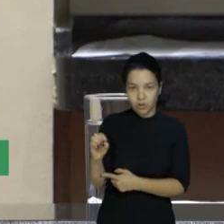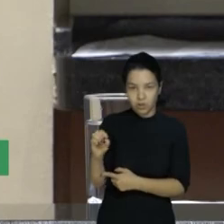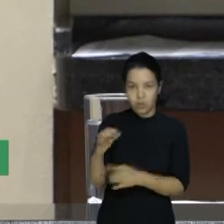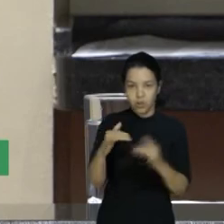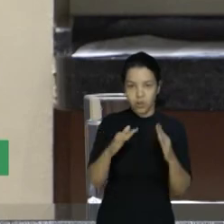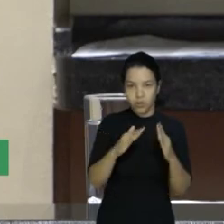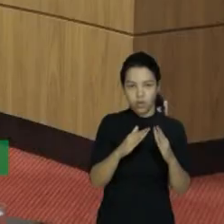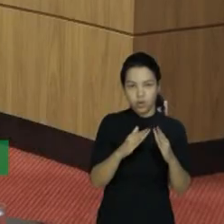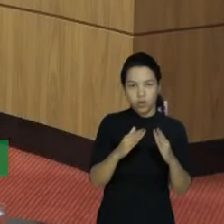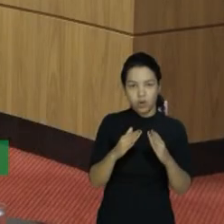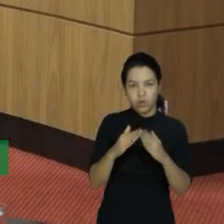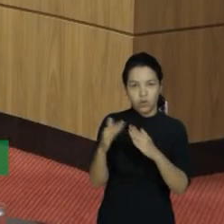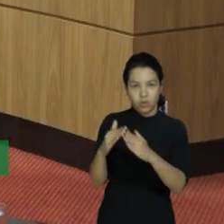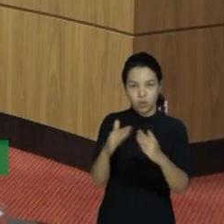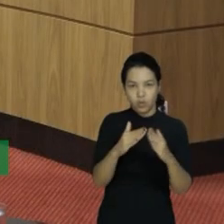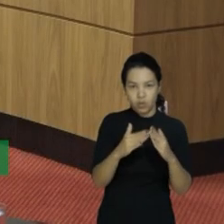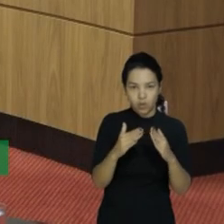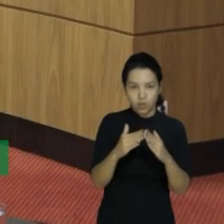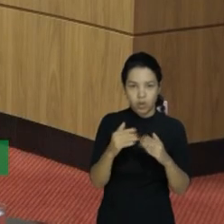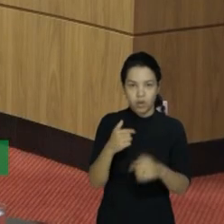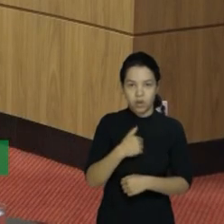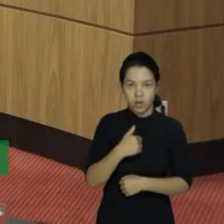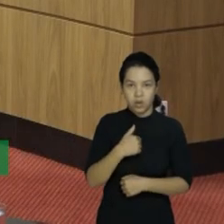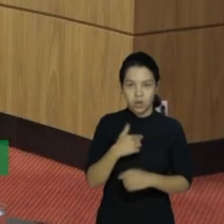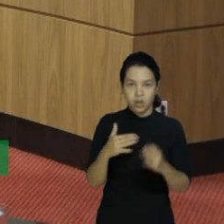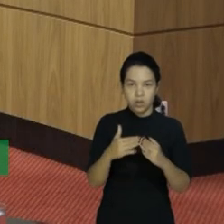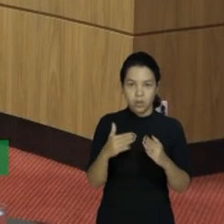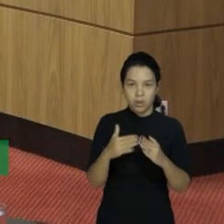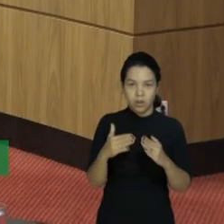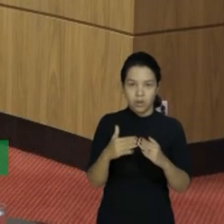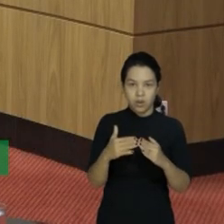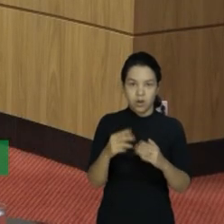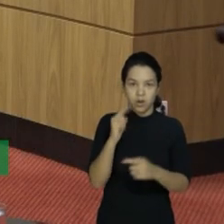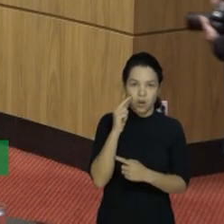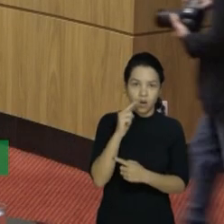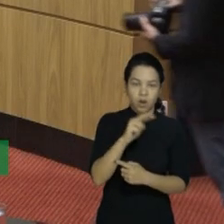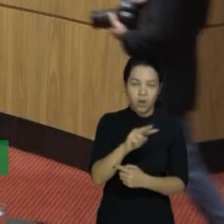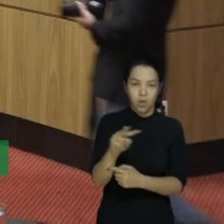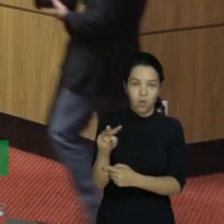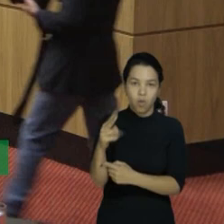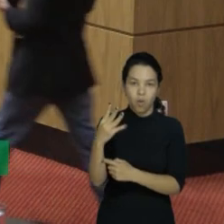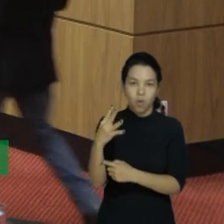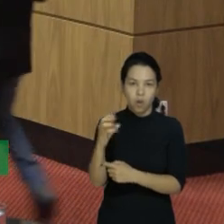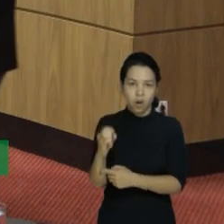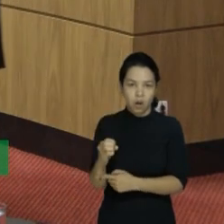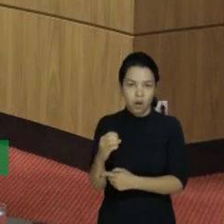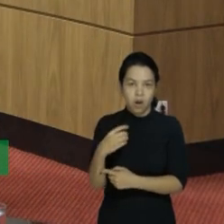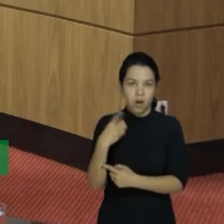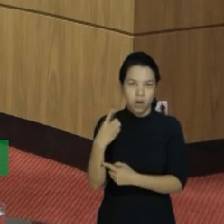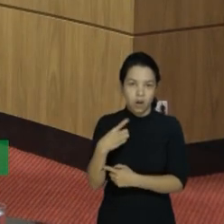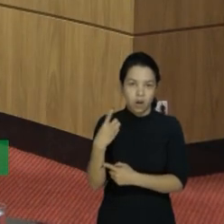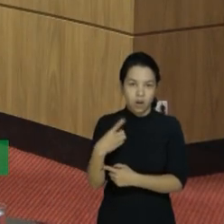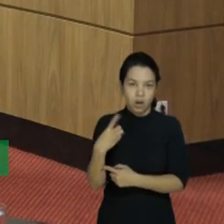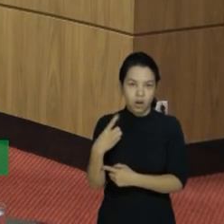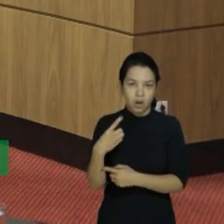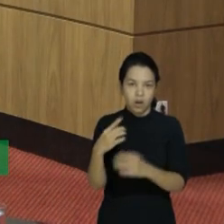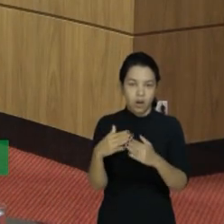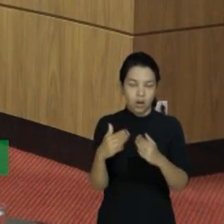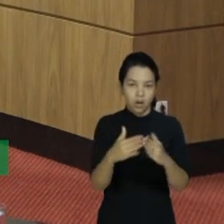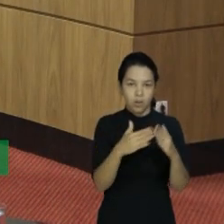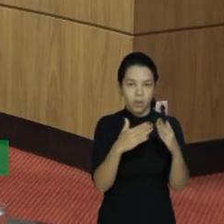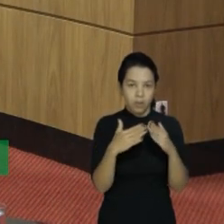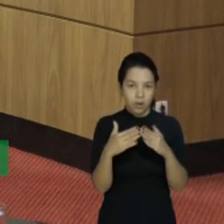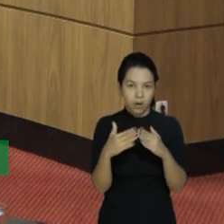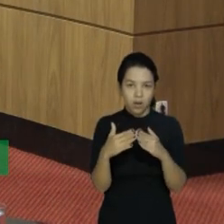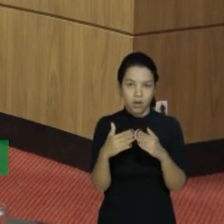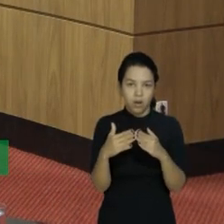vindo morar de Balneário para cá, já tinha olhado 40 apartamentos de corretor ali,